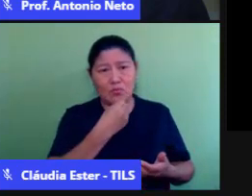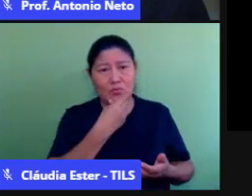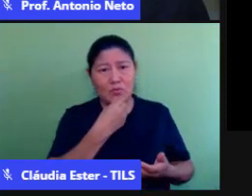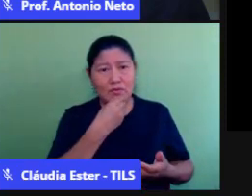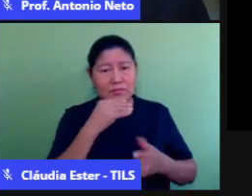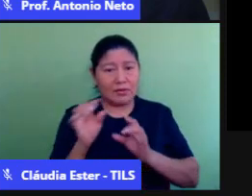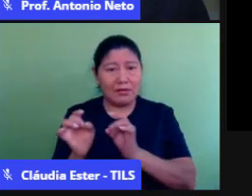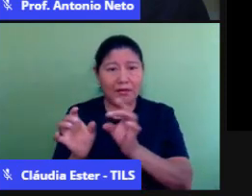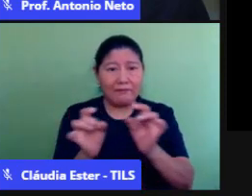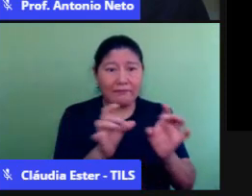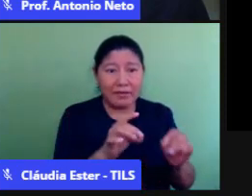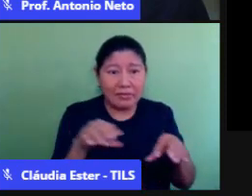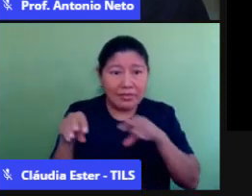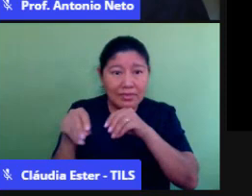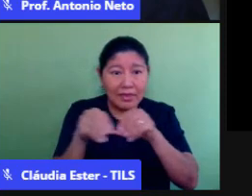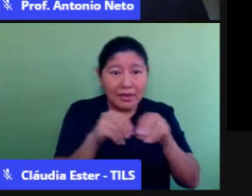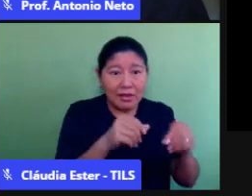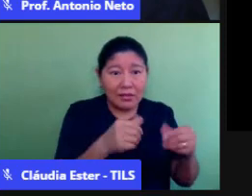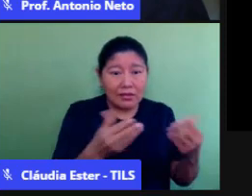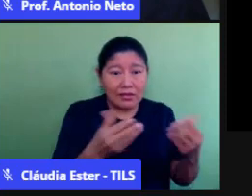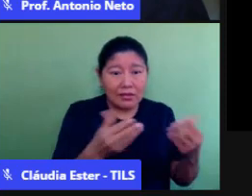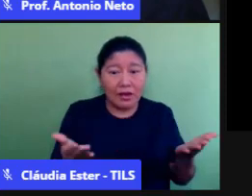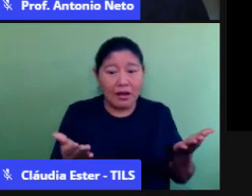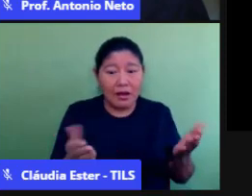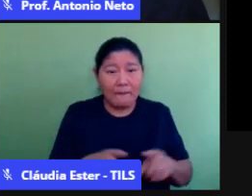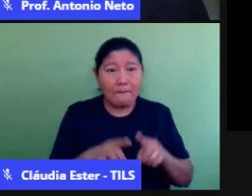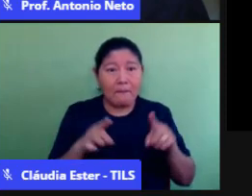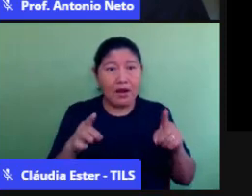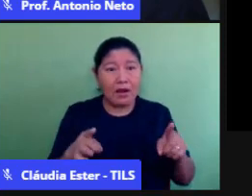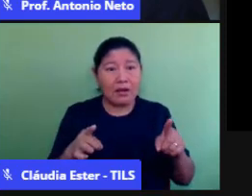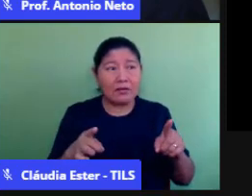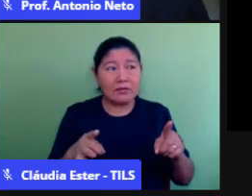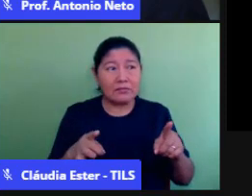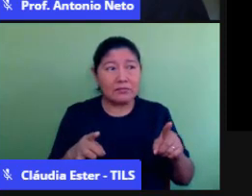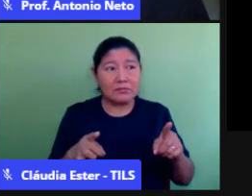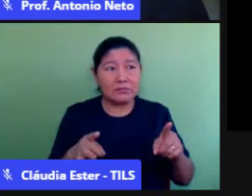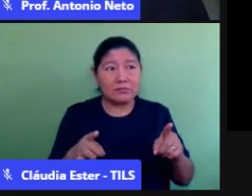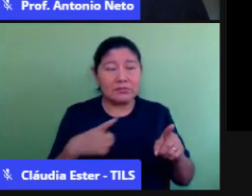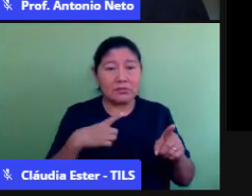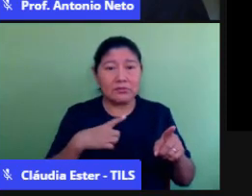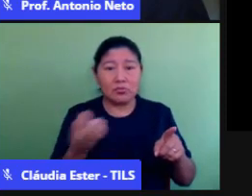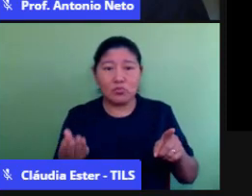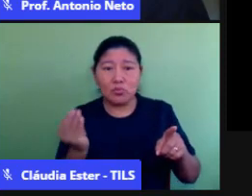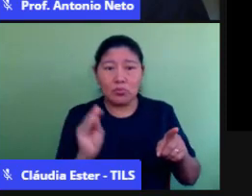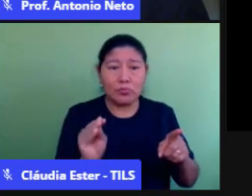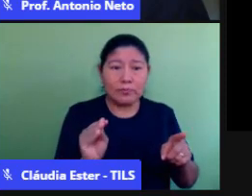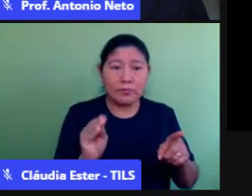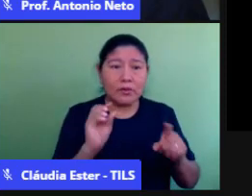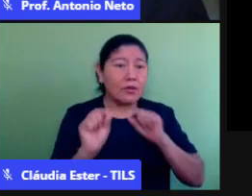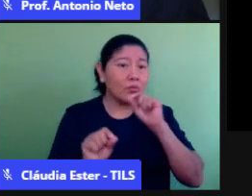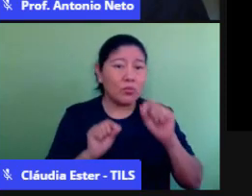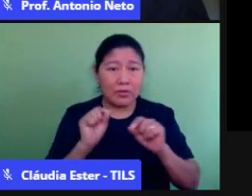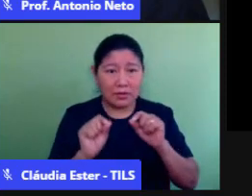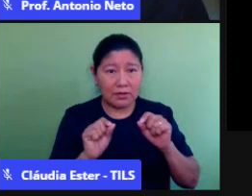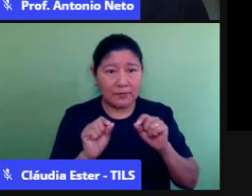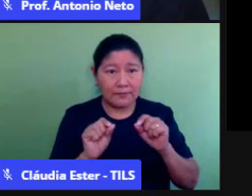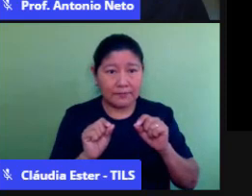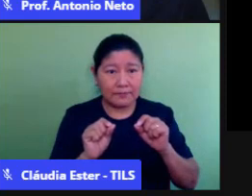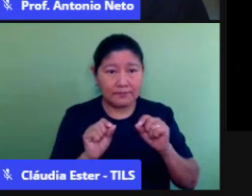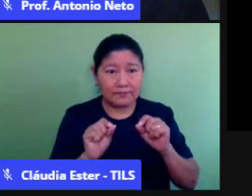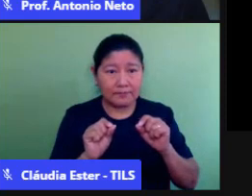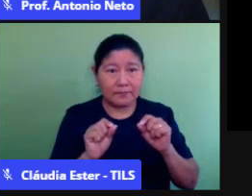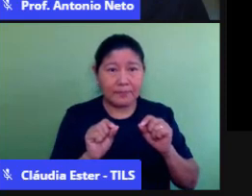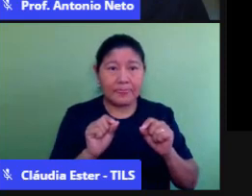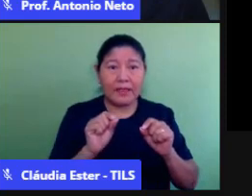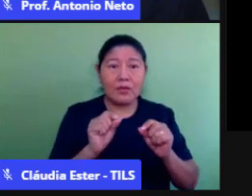Olivério, mas ele tinha colocado, vamos dizer assim, uma